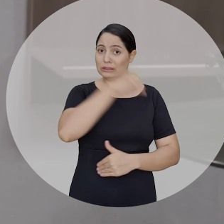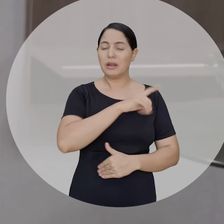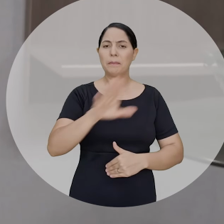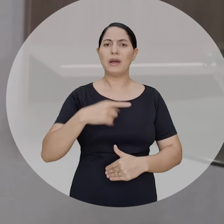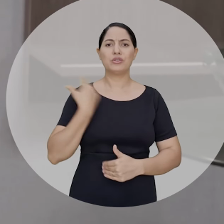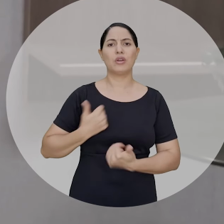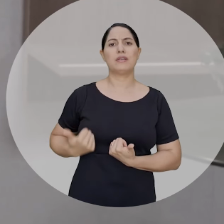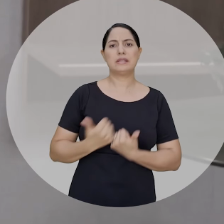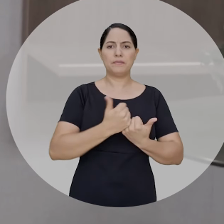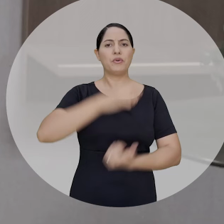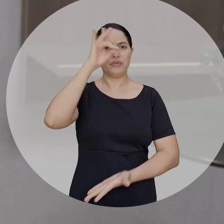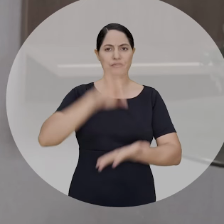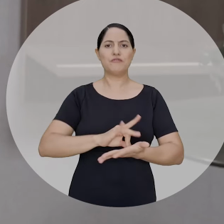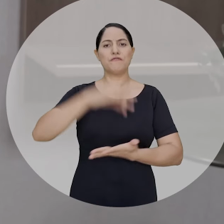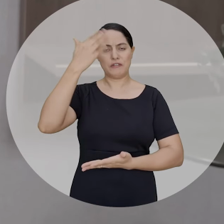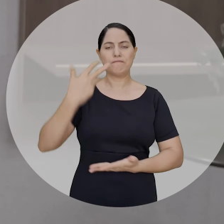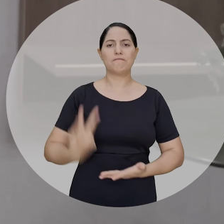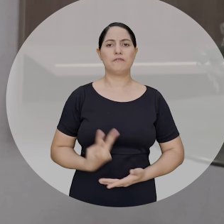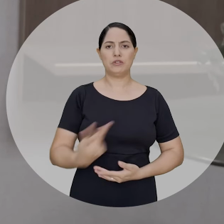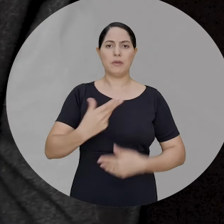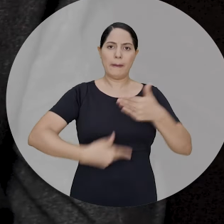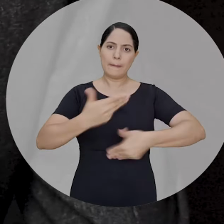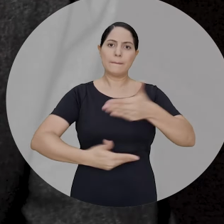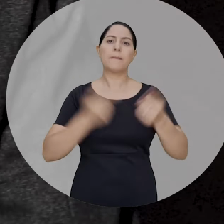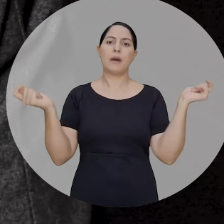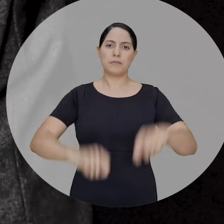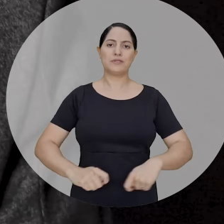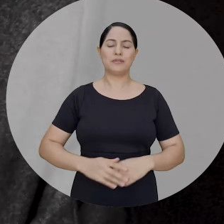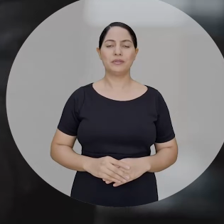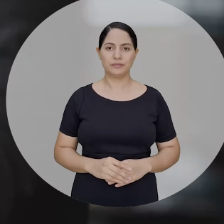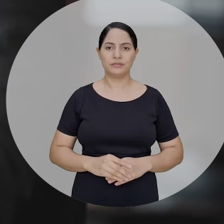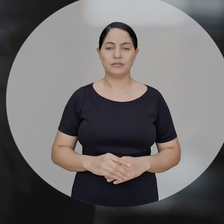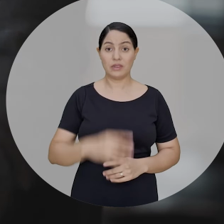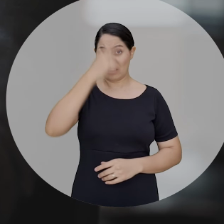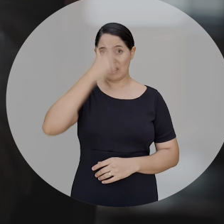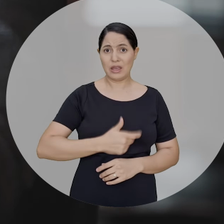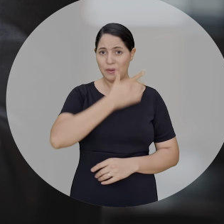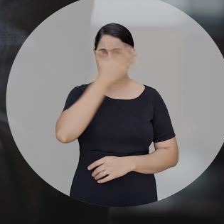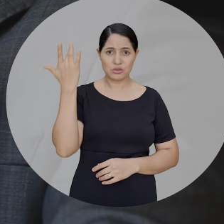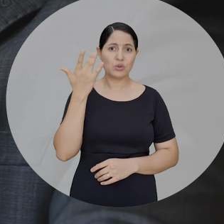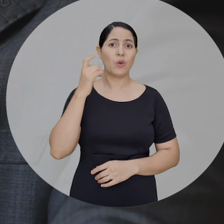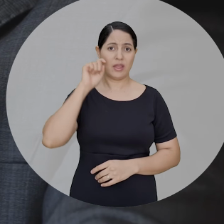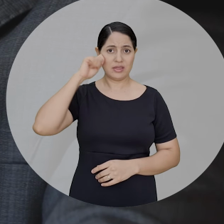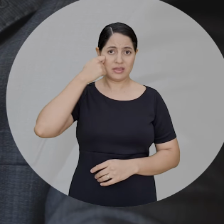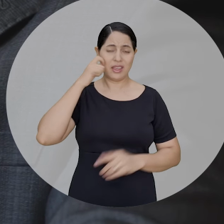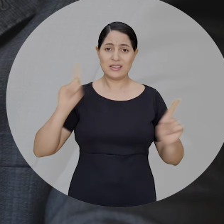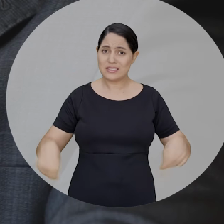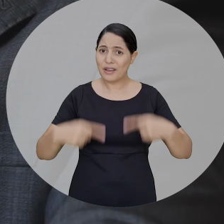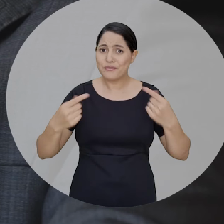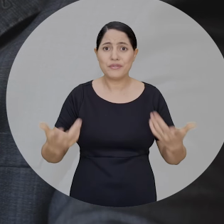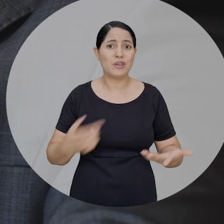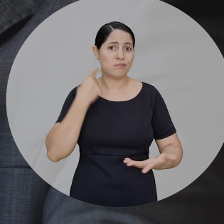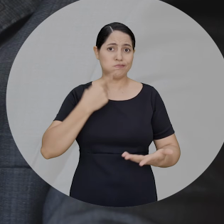reconhecimento, nós podemos avançar cada vez mais. Ser um advogado preto sempre foi um desafio. A falta de